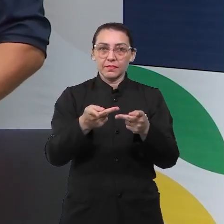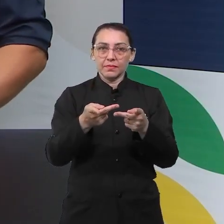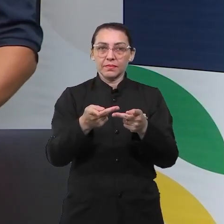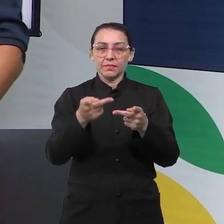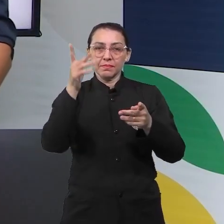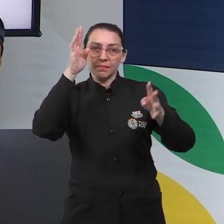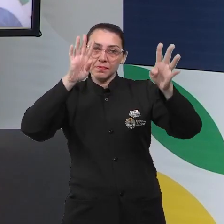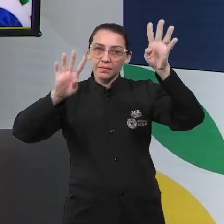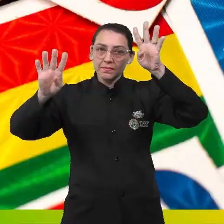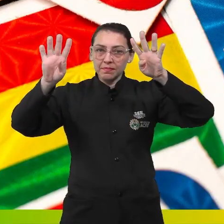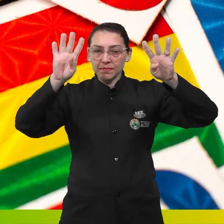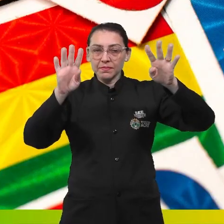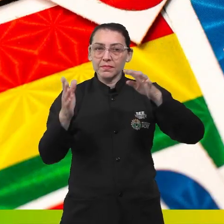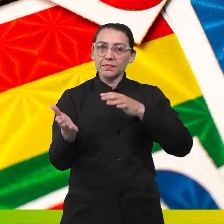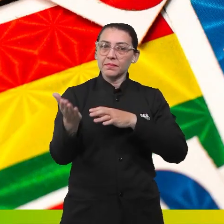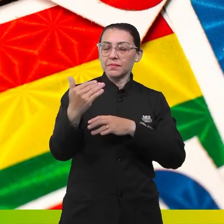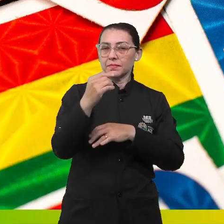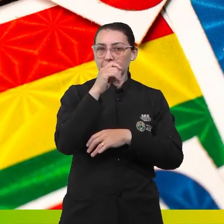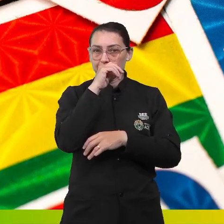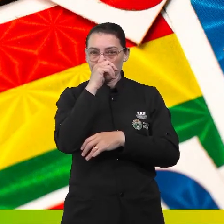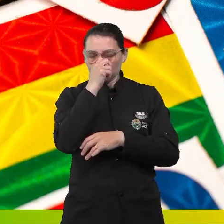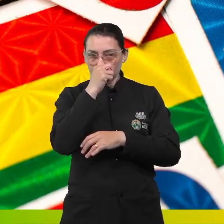Vem comigo aqui, ó. Olha só.